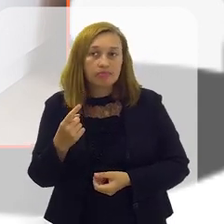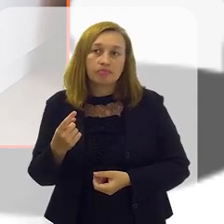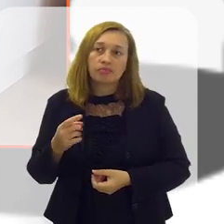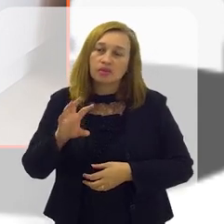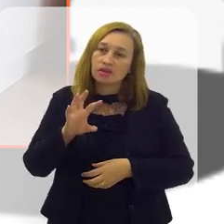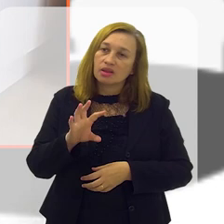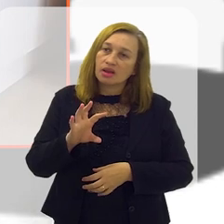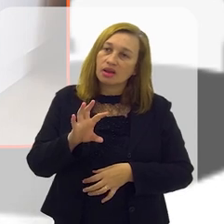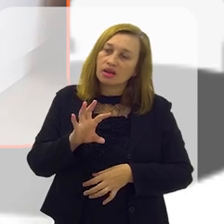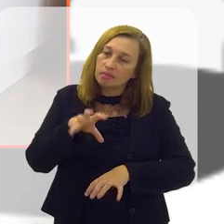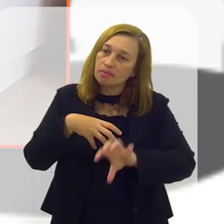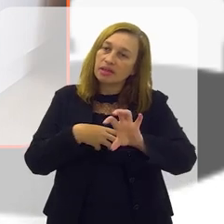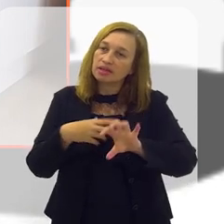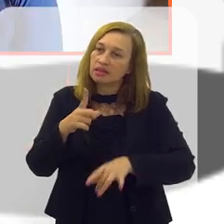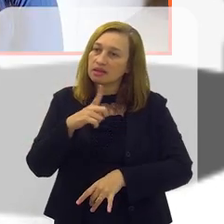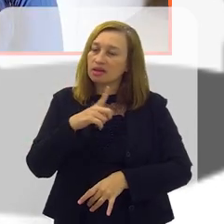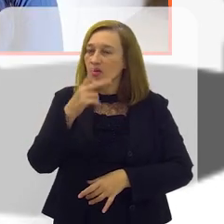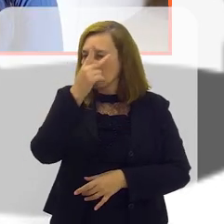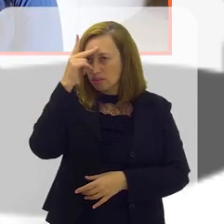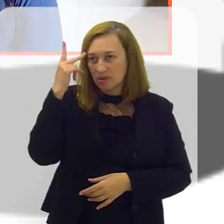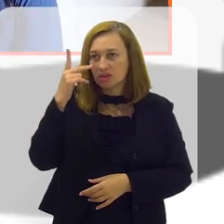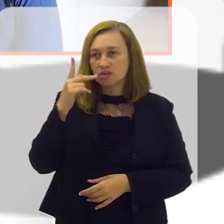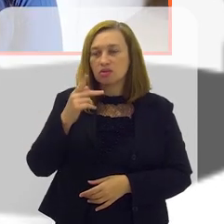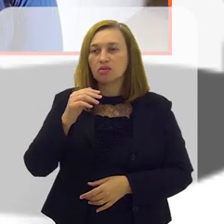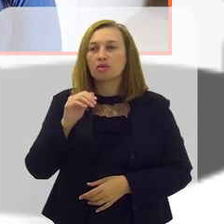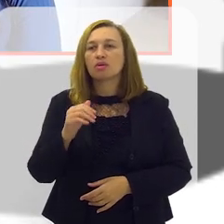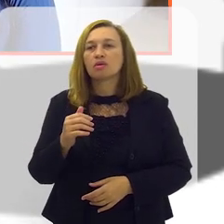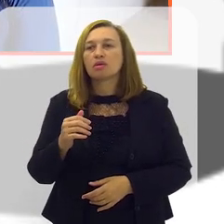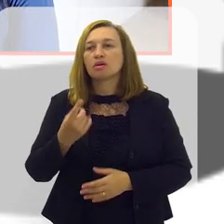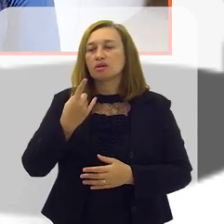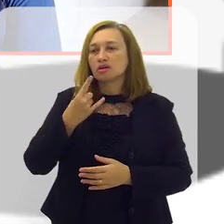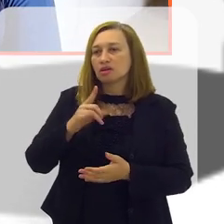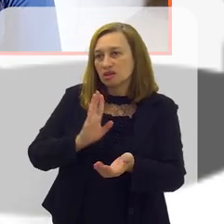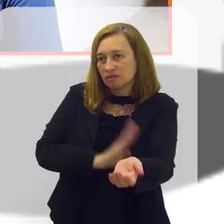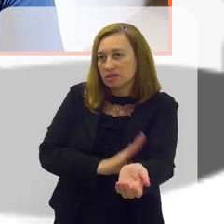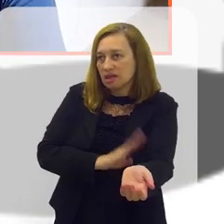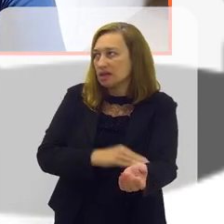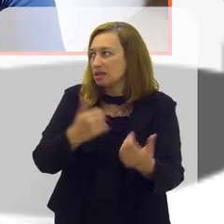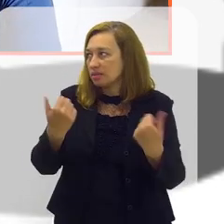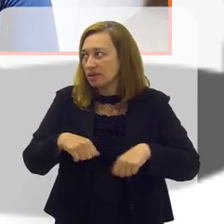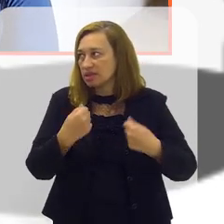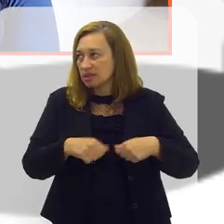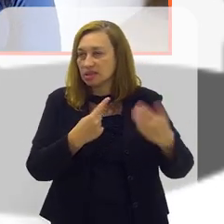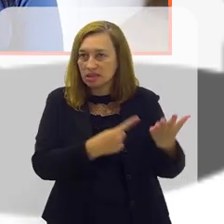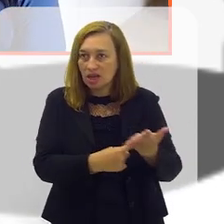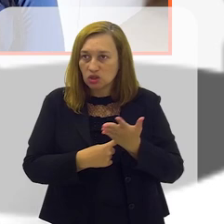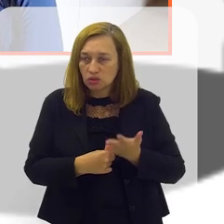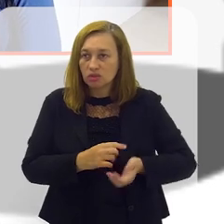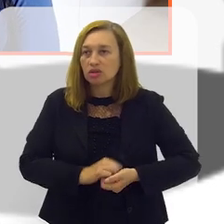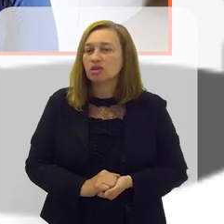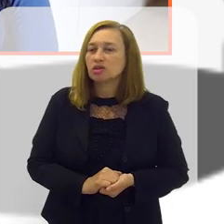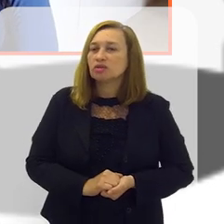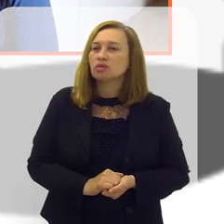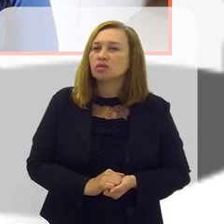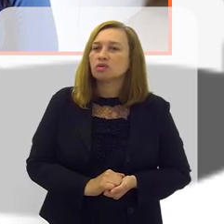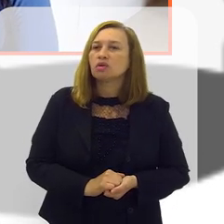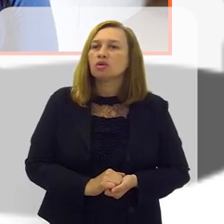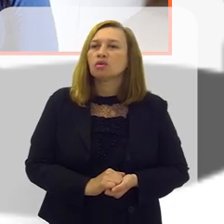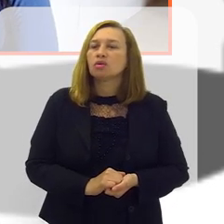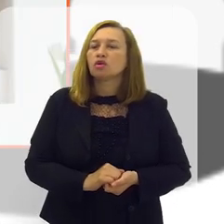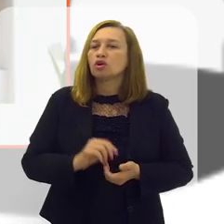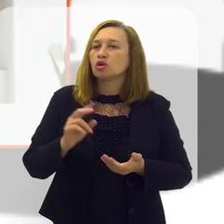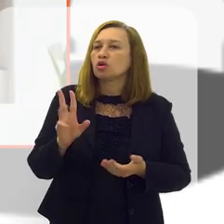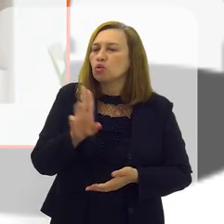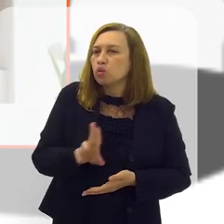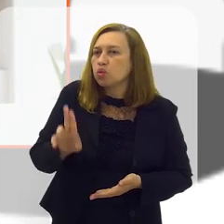se ela se identifica e como uma pessoa alcoólica que precisa de ajuda. E uma vez que